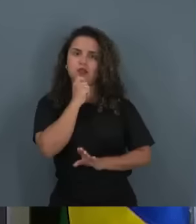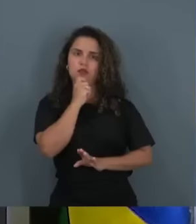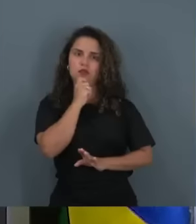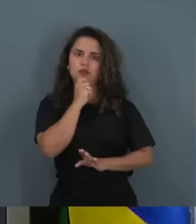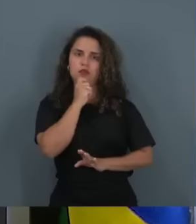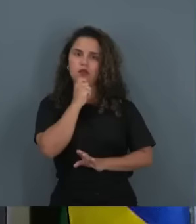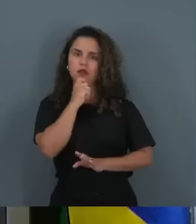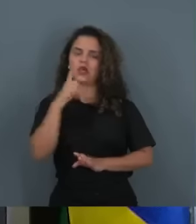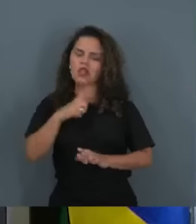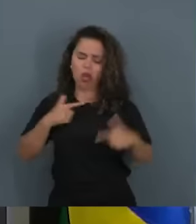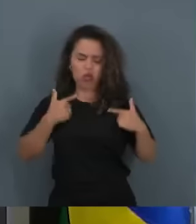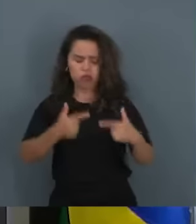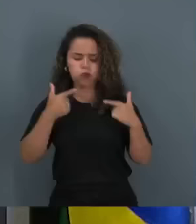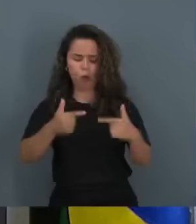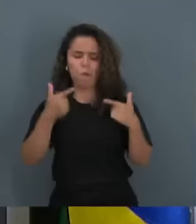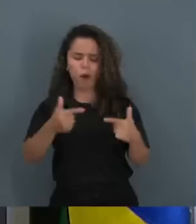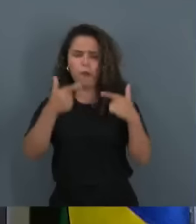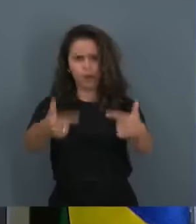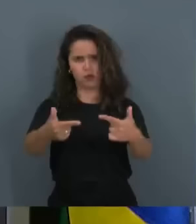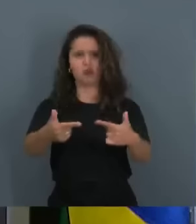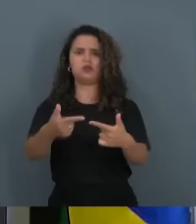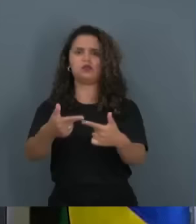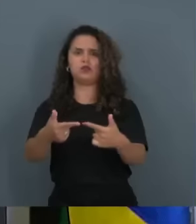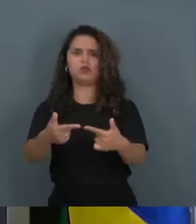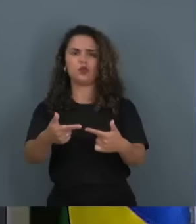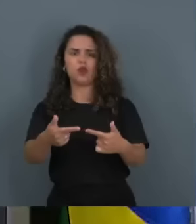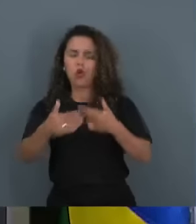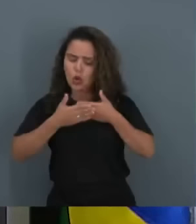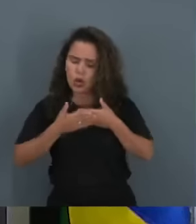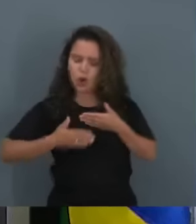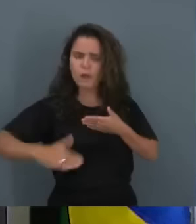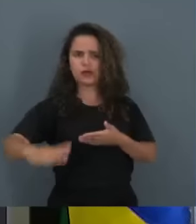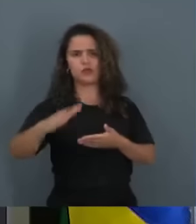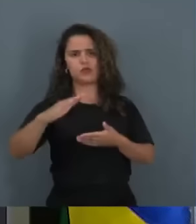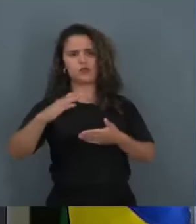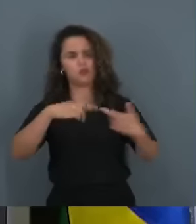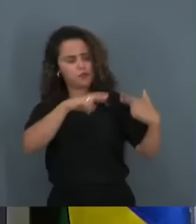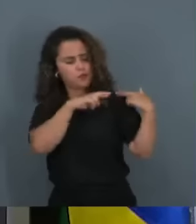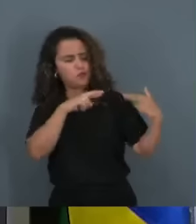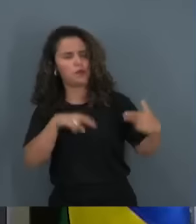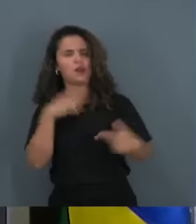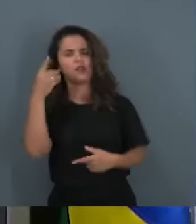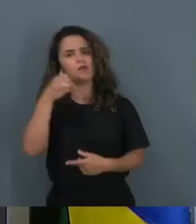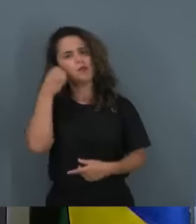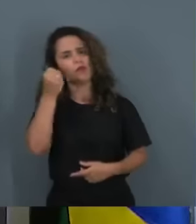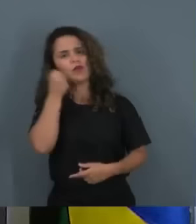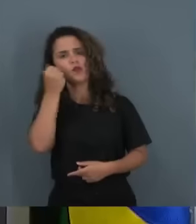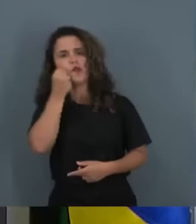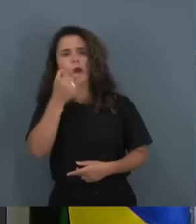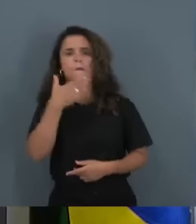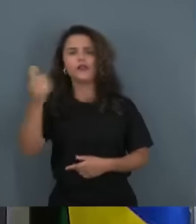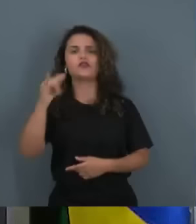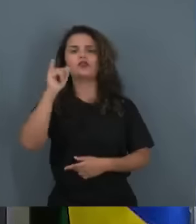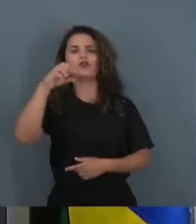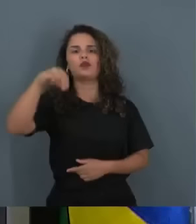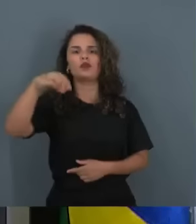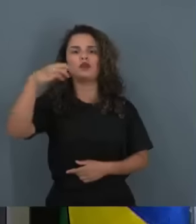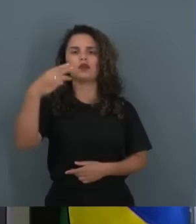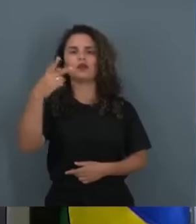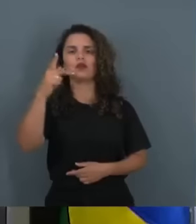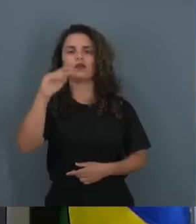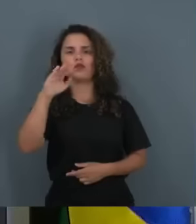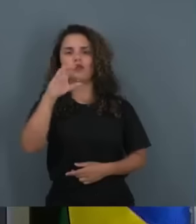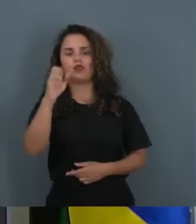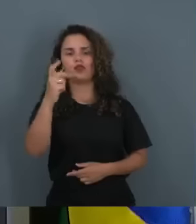Eu tenho lutado, senador Stirps também, desde o começo do mandato. Pedido de impeachment desde que cheguei aqui, porque a gente